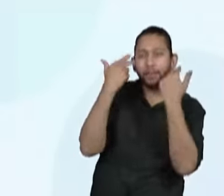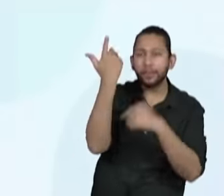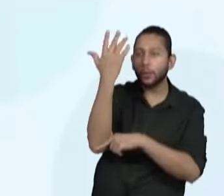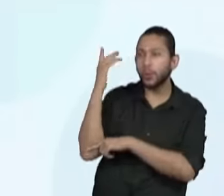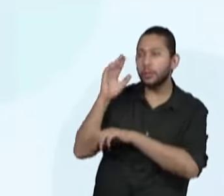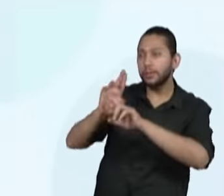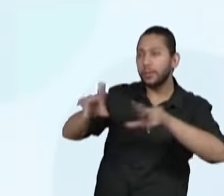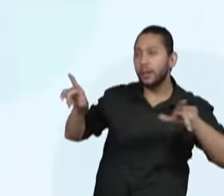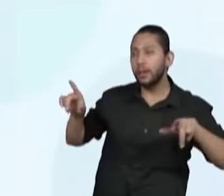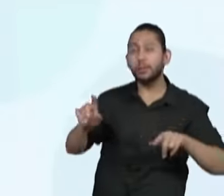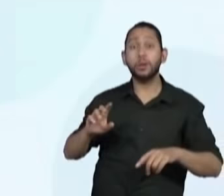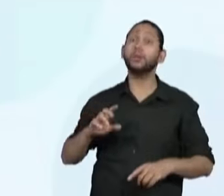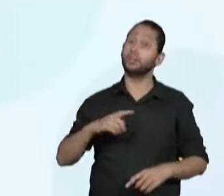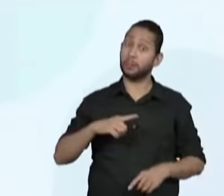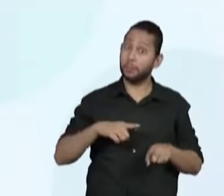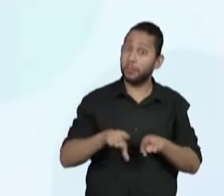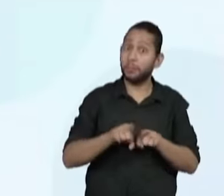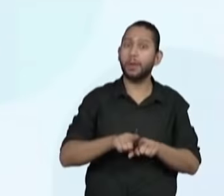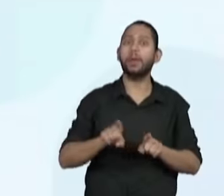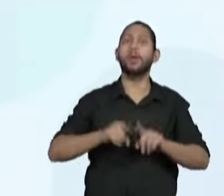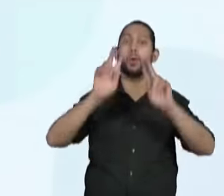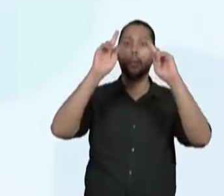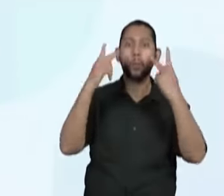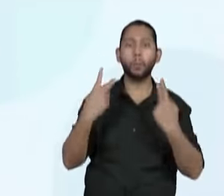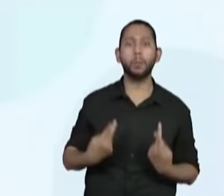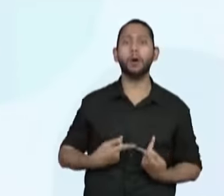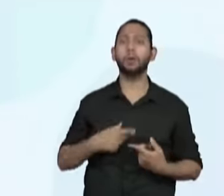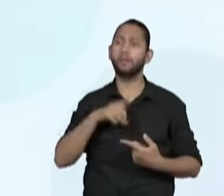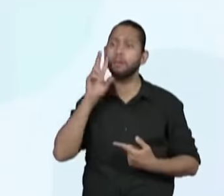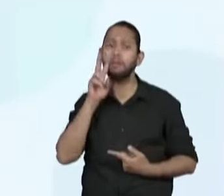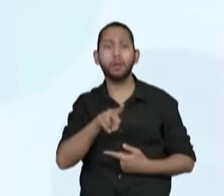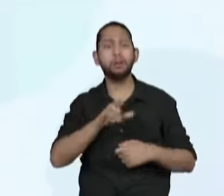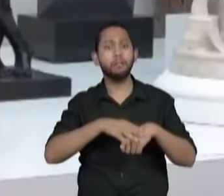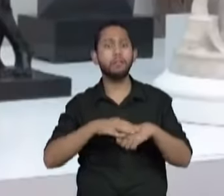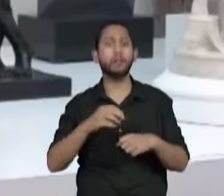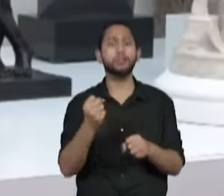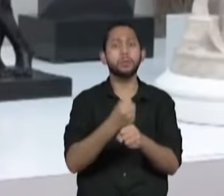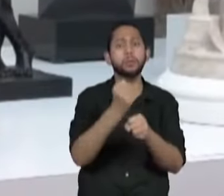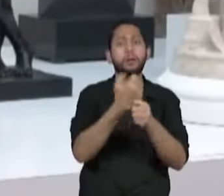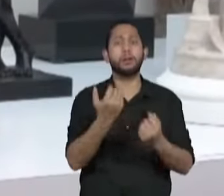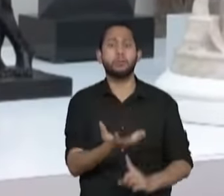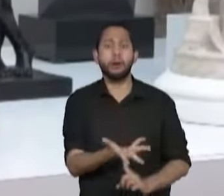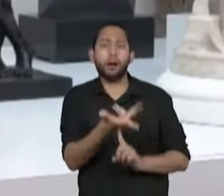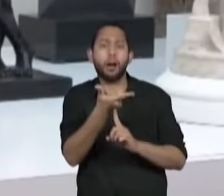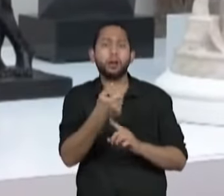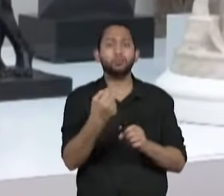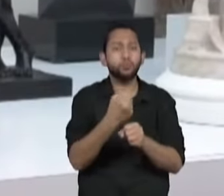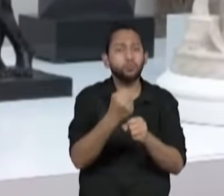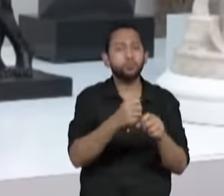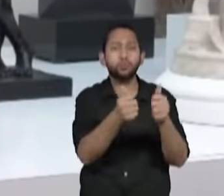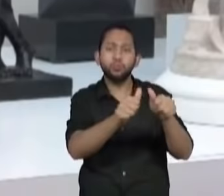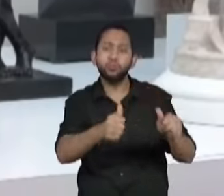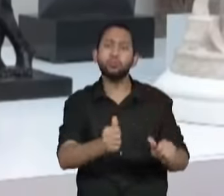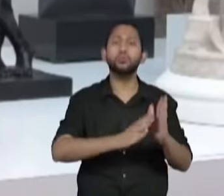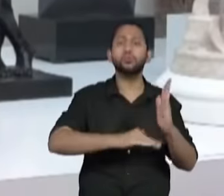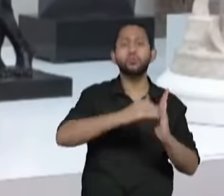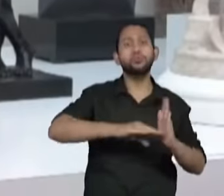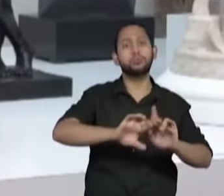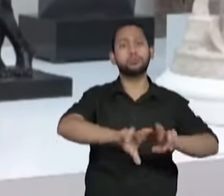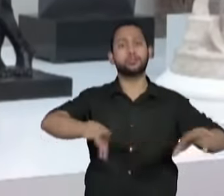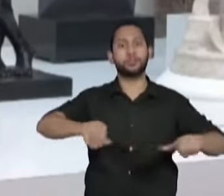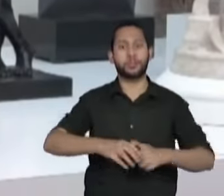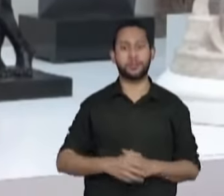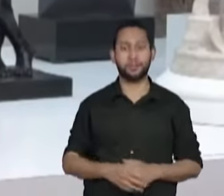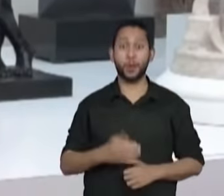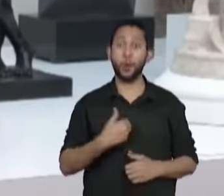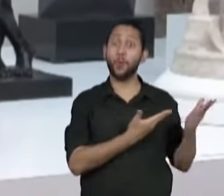produções humanas, fractais, construções civis, obras de arte, entre outras. Para me ajudar nesta aula interdisciplinar de hoje,